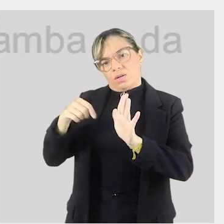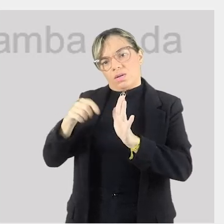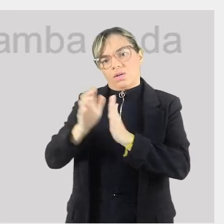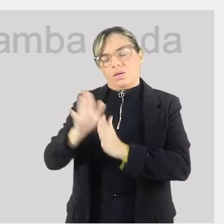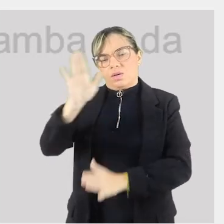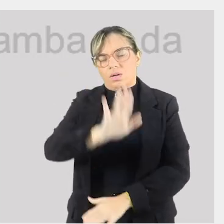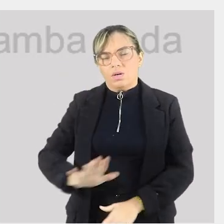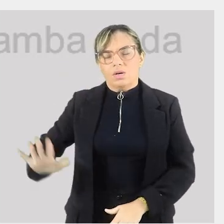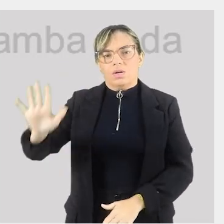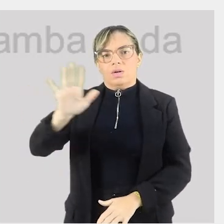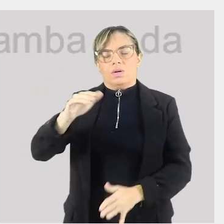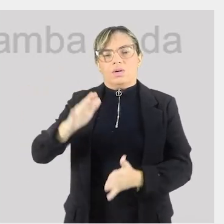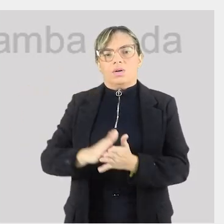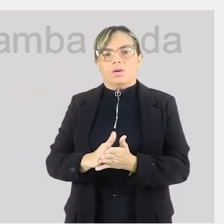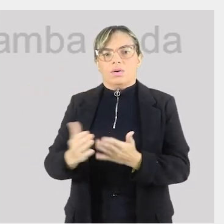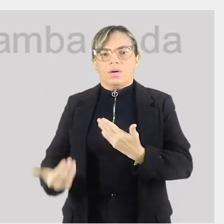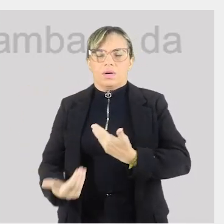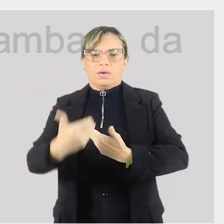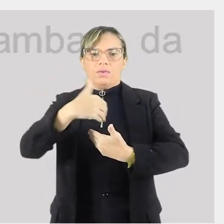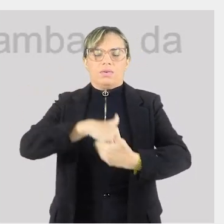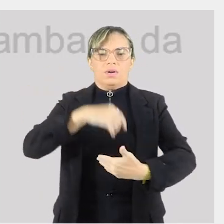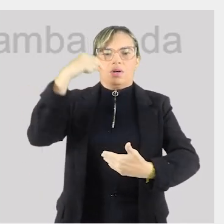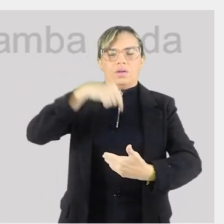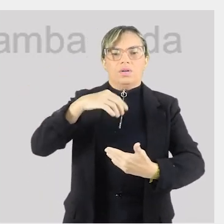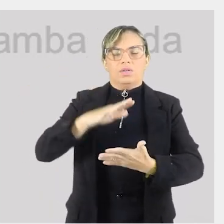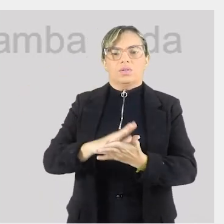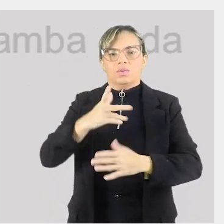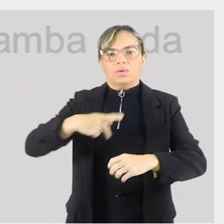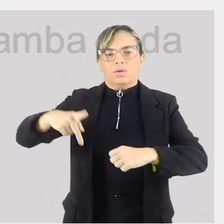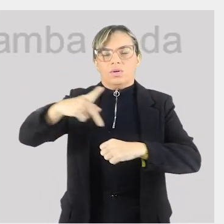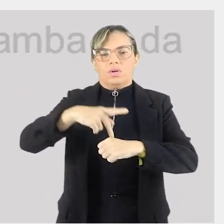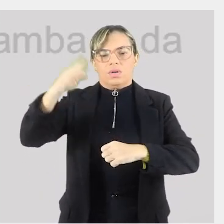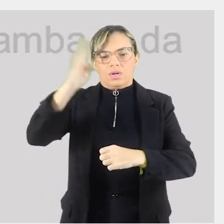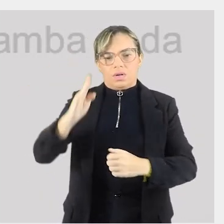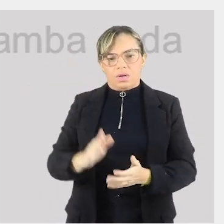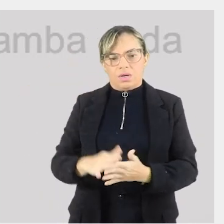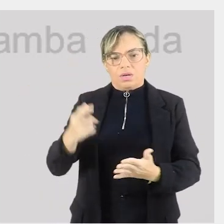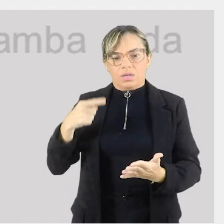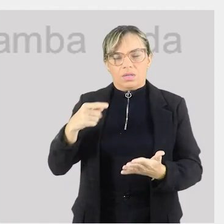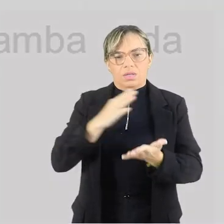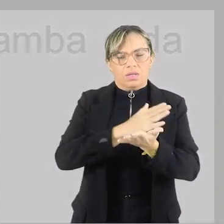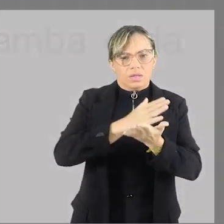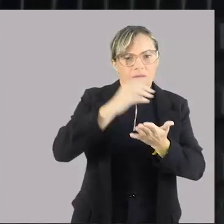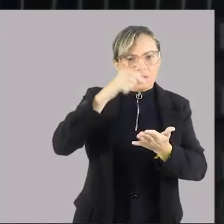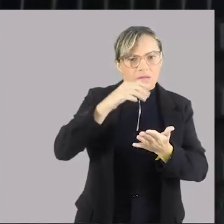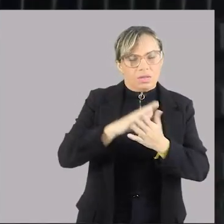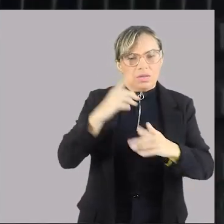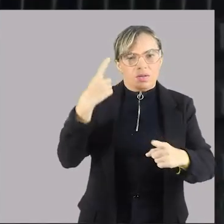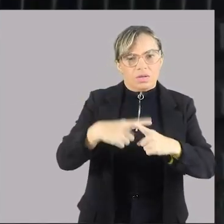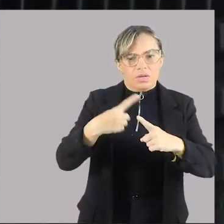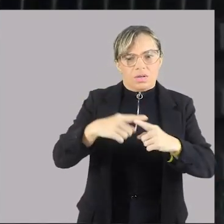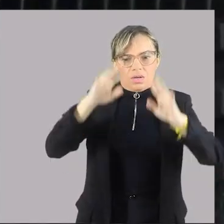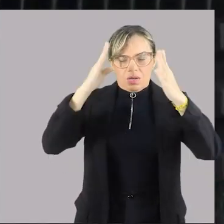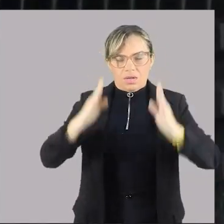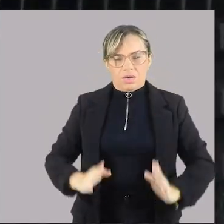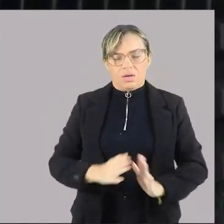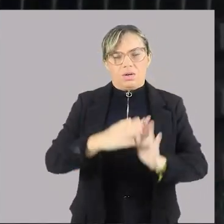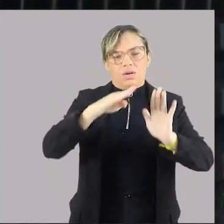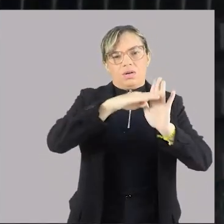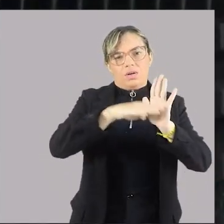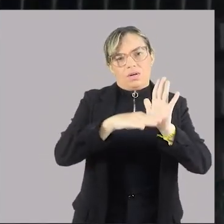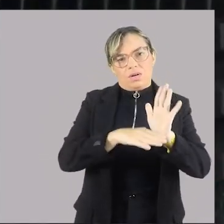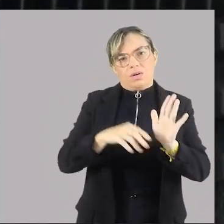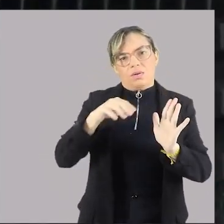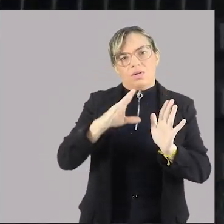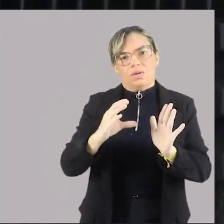internacional, para invadir o Brasil. A partir dessa justificativa, né, do famoso Plano Cohen, você tem